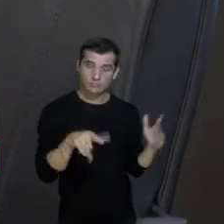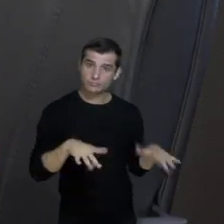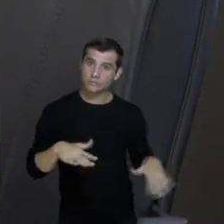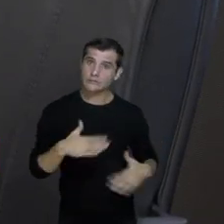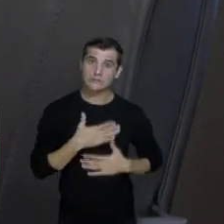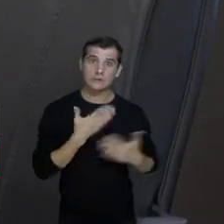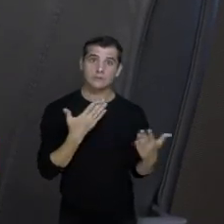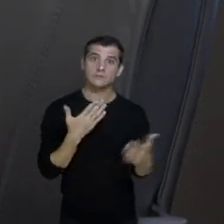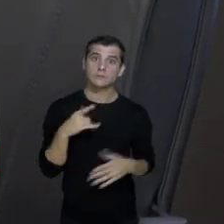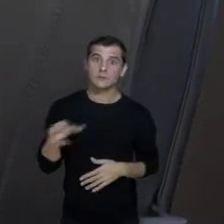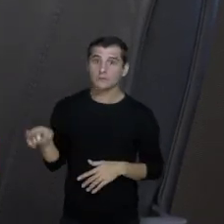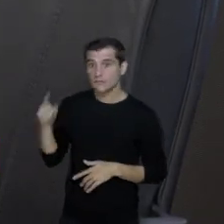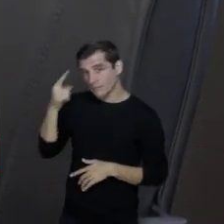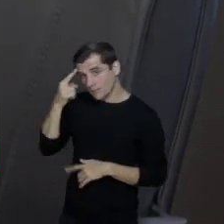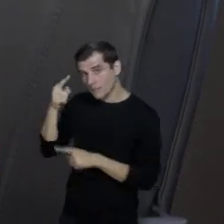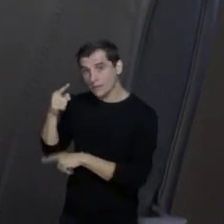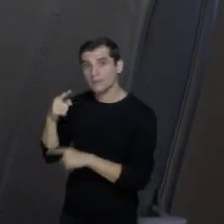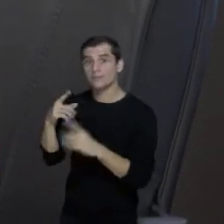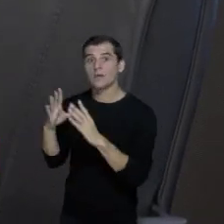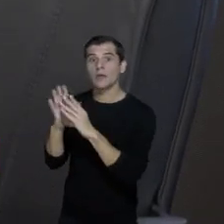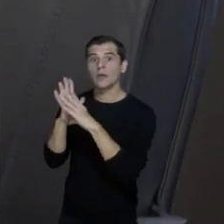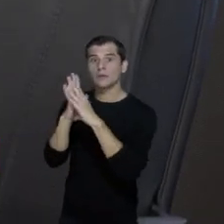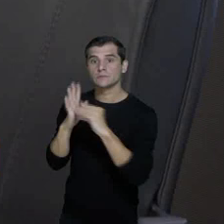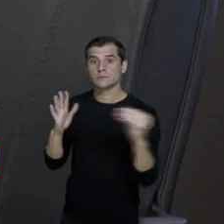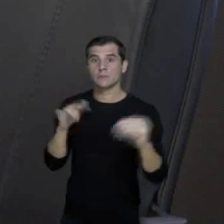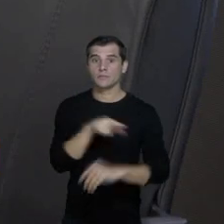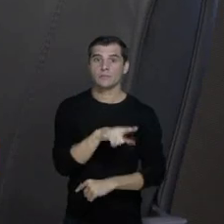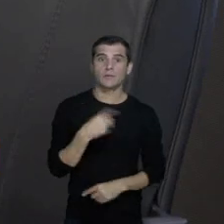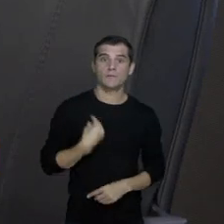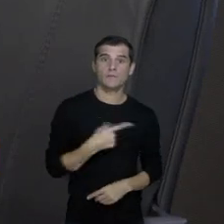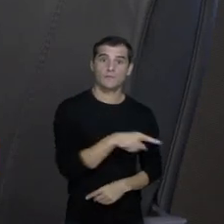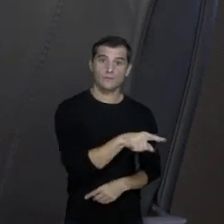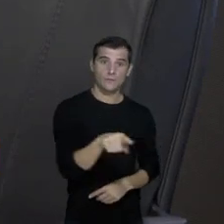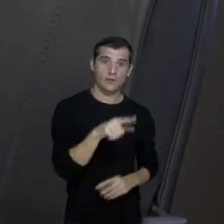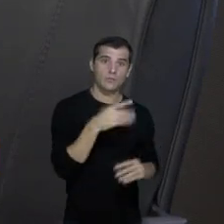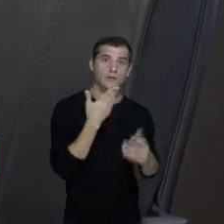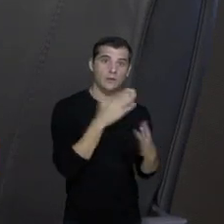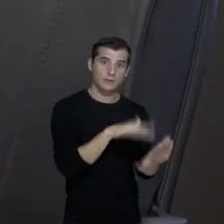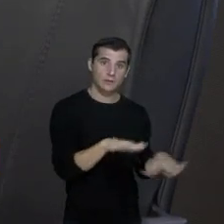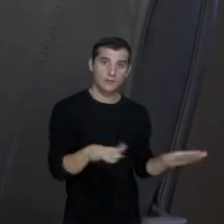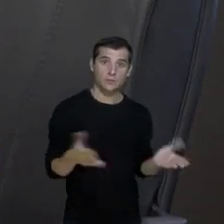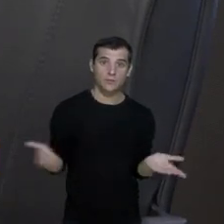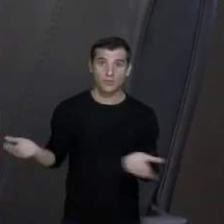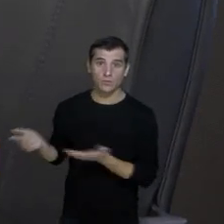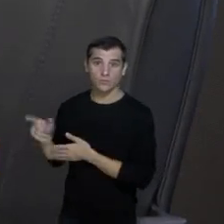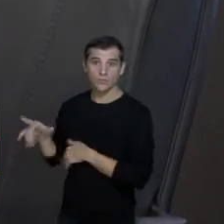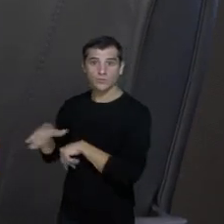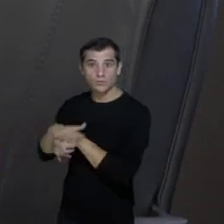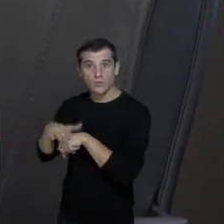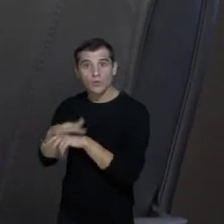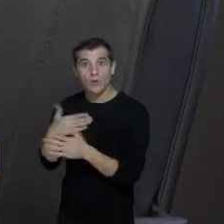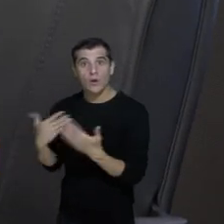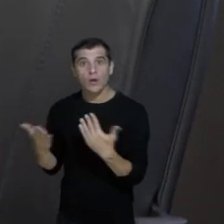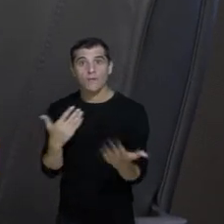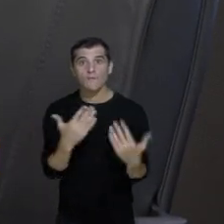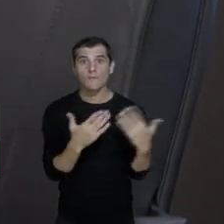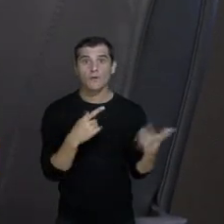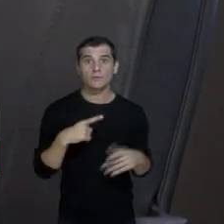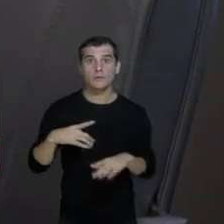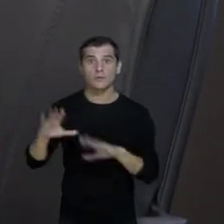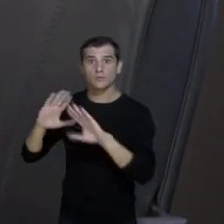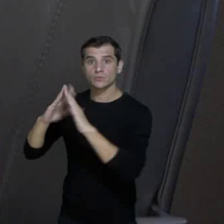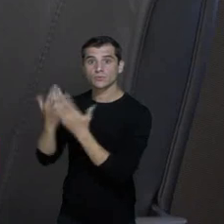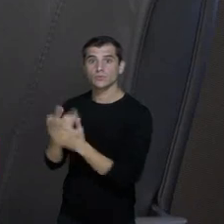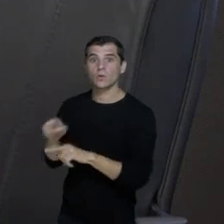tenho que ser um exemplo para essas crianças que estão me estudando hoje eu converso diariamente com escolas de todo o